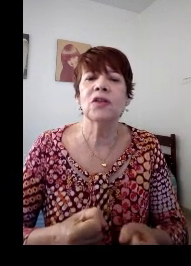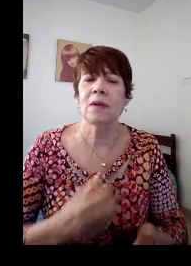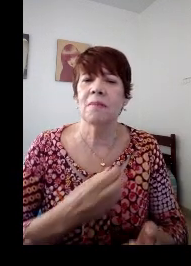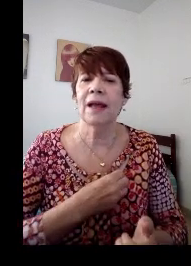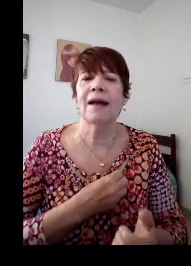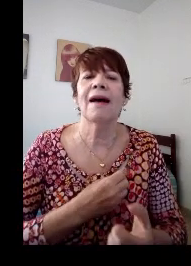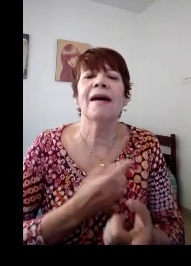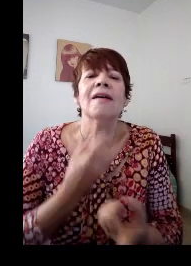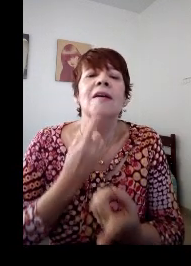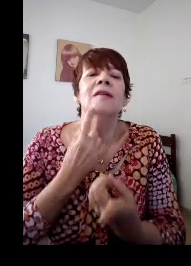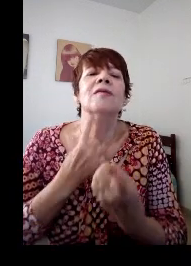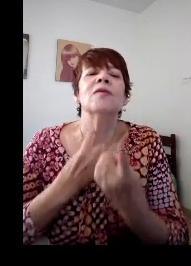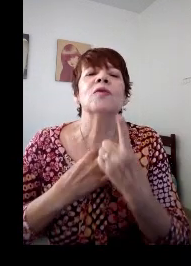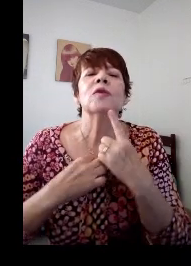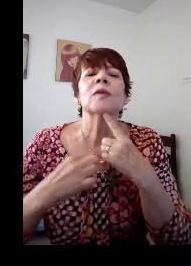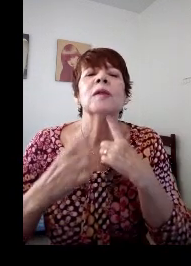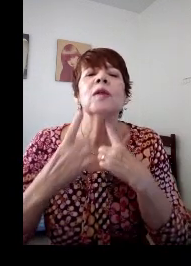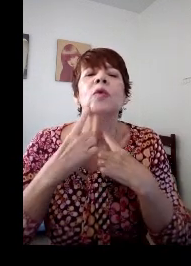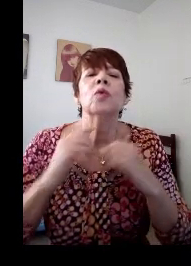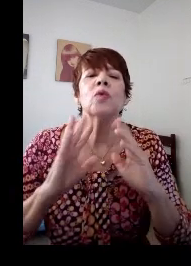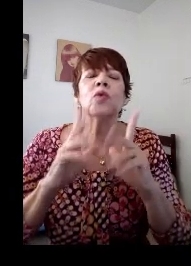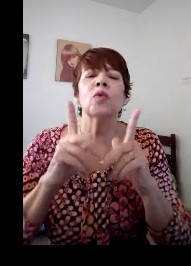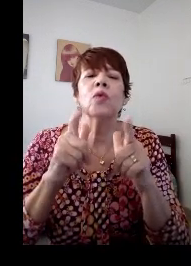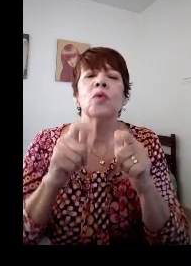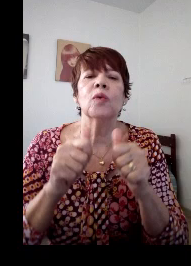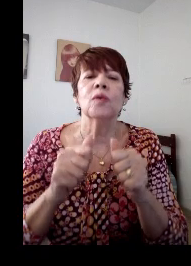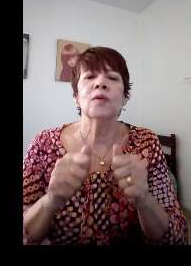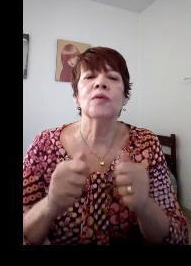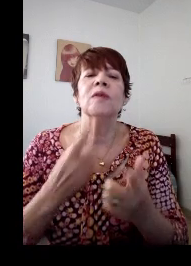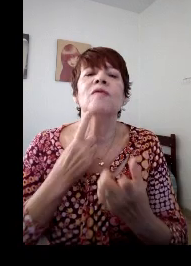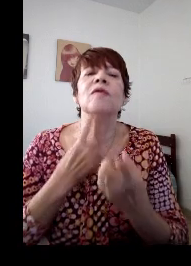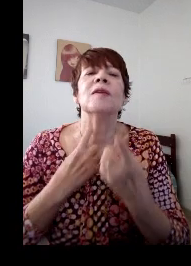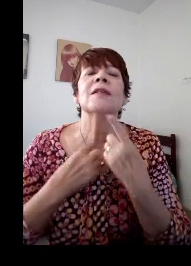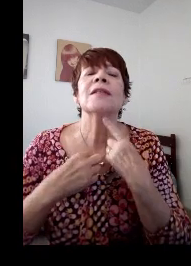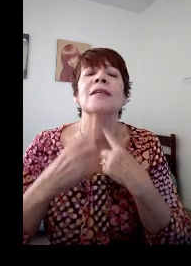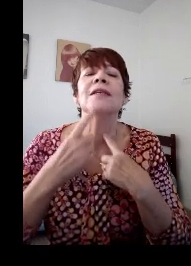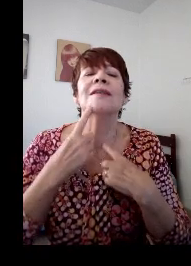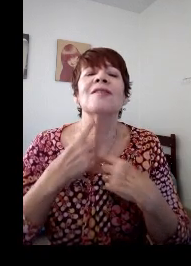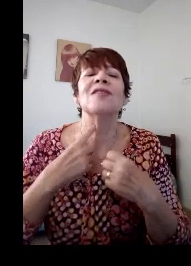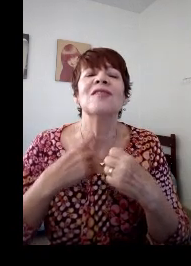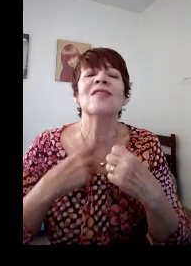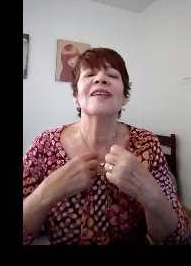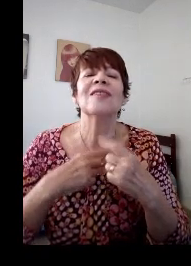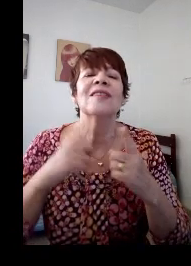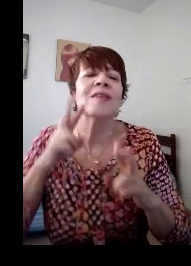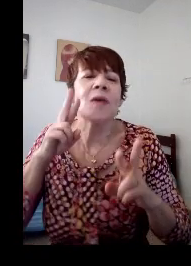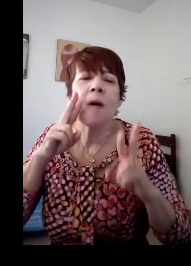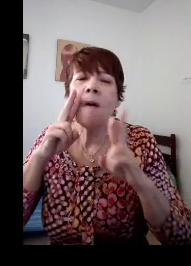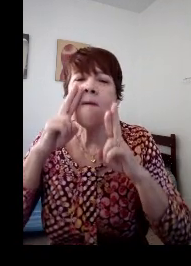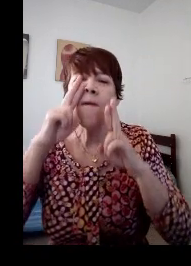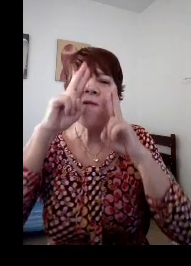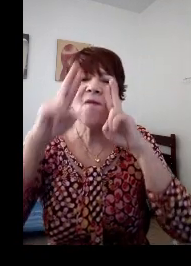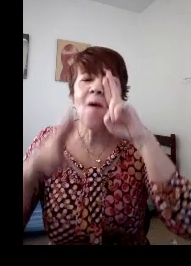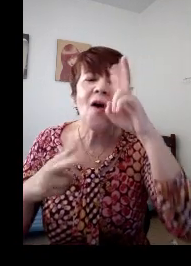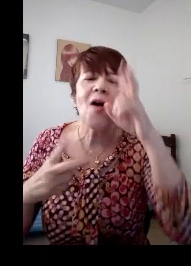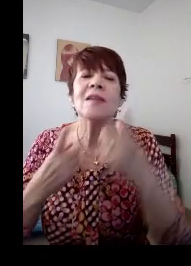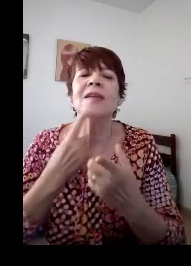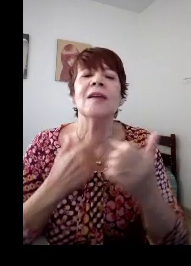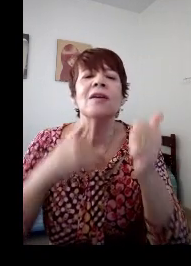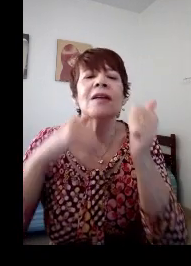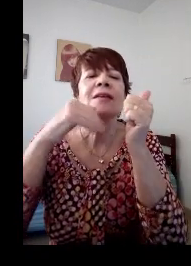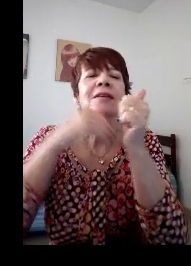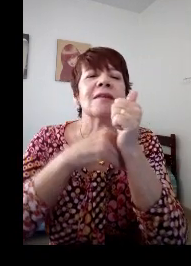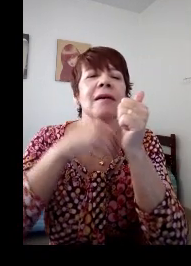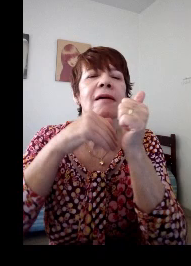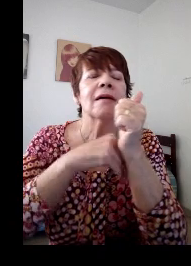nas nossas mentes. É assim que ele trabalha nas nossas mentes. Ele vai minando. Lá